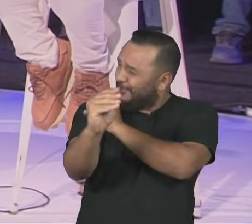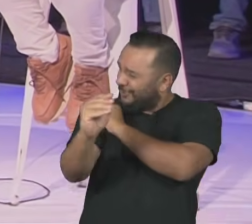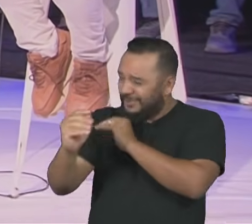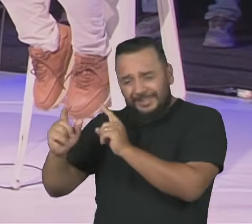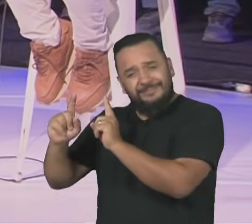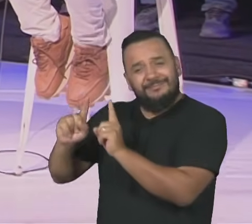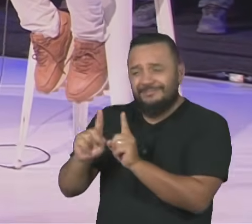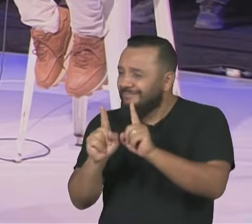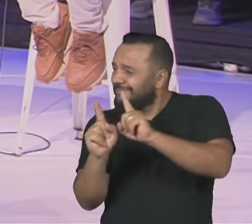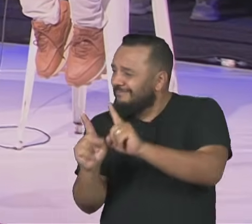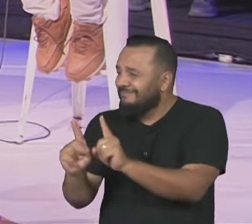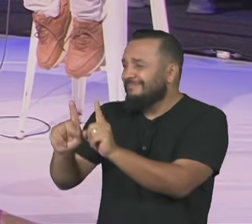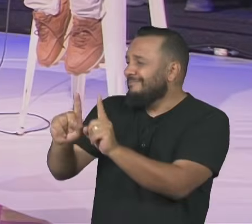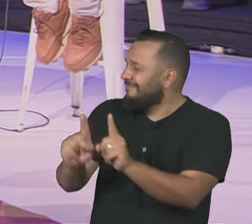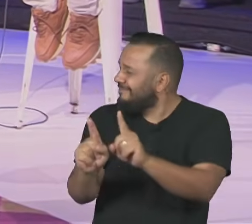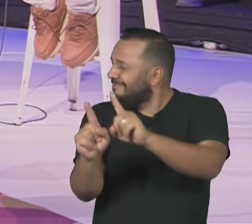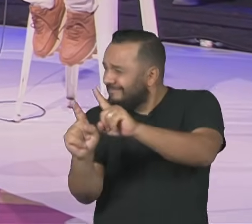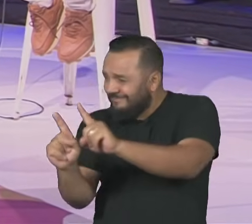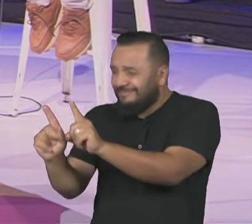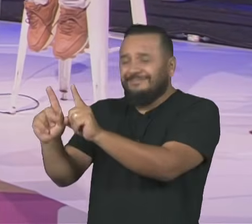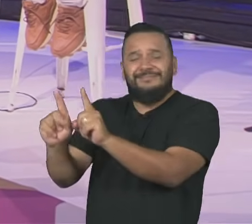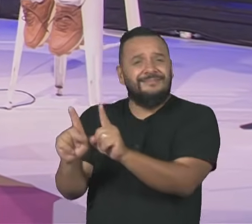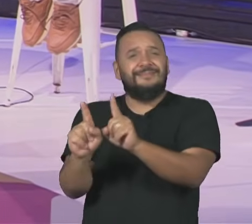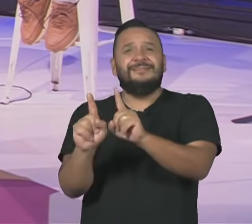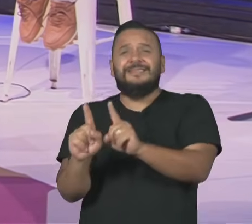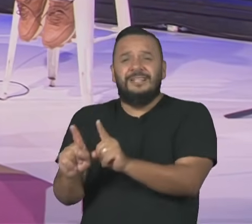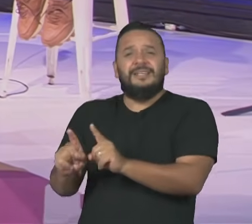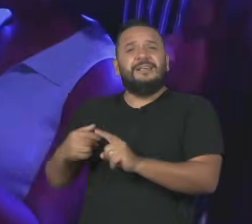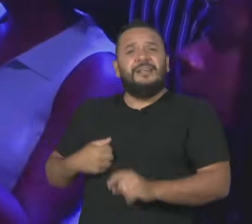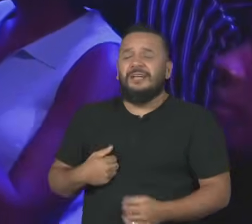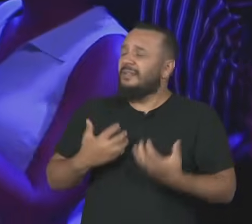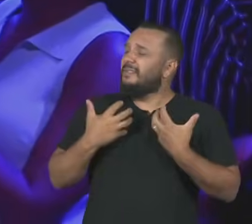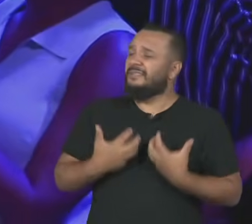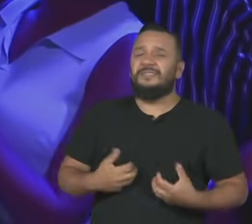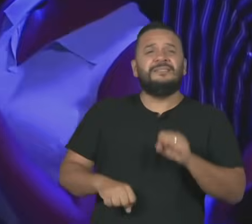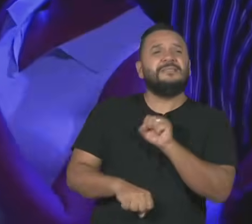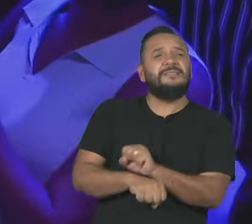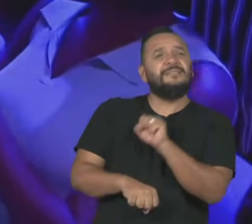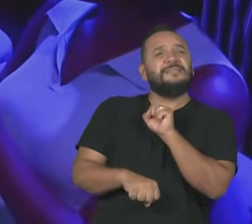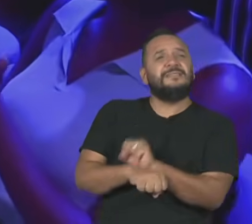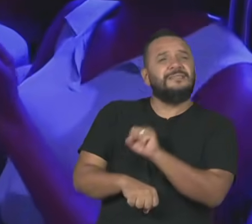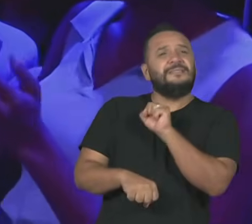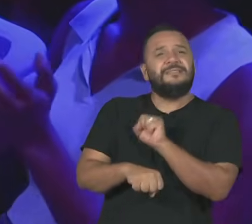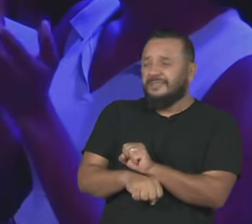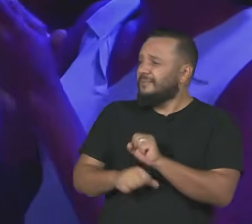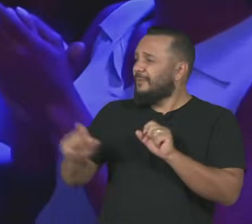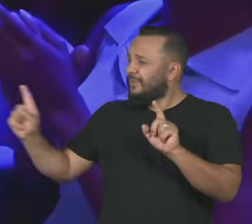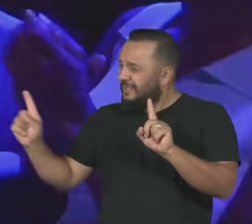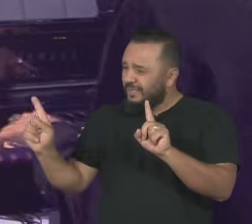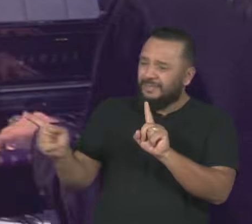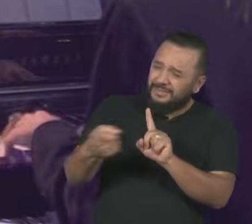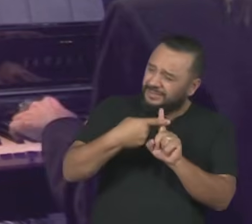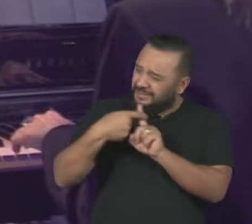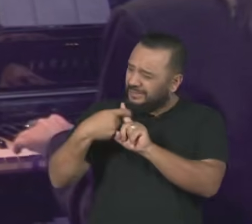Vamos fugir. Tô cansado de esperar.